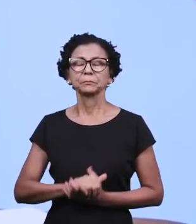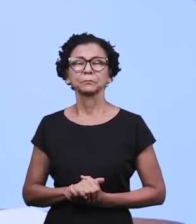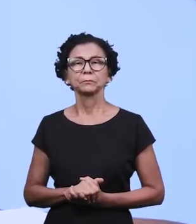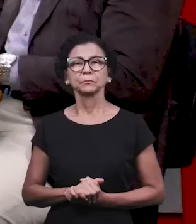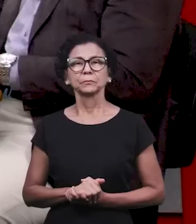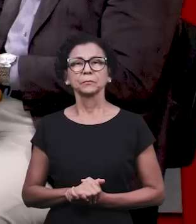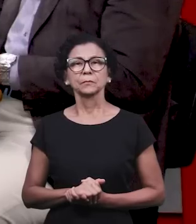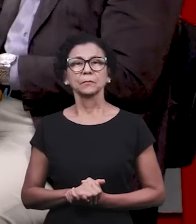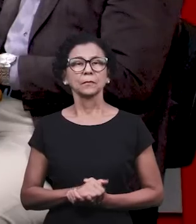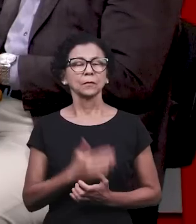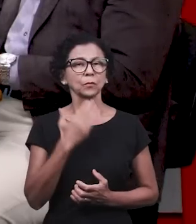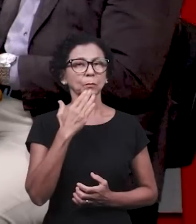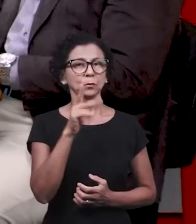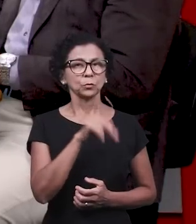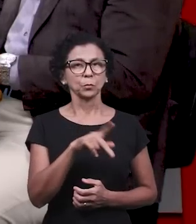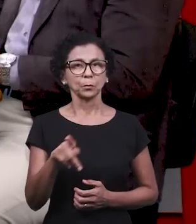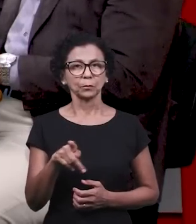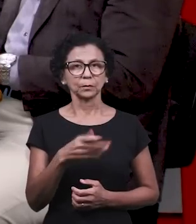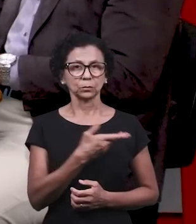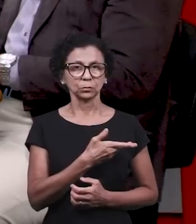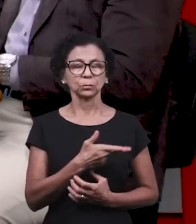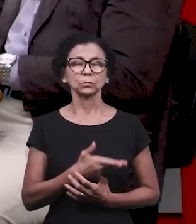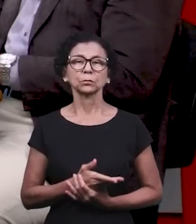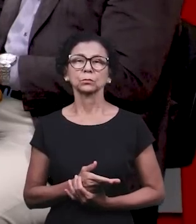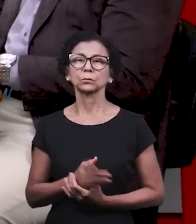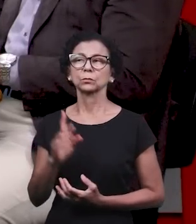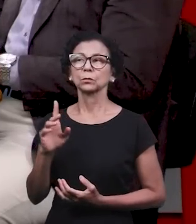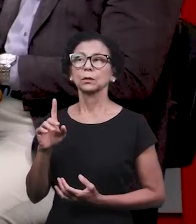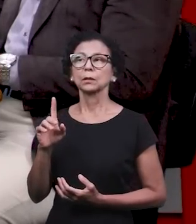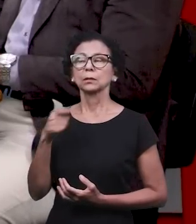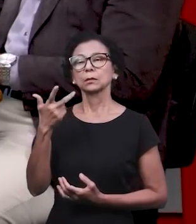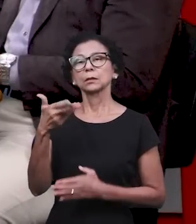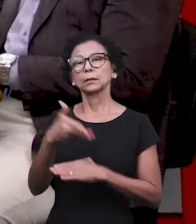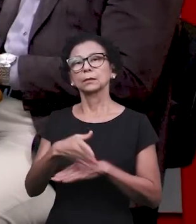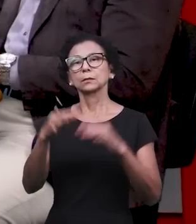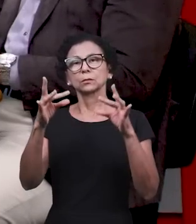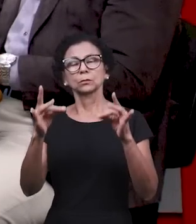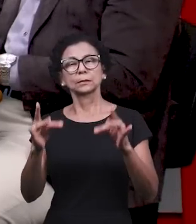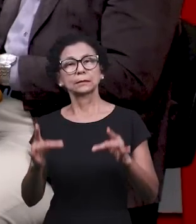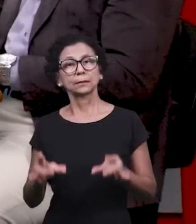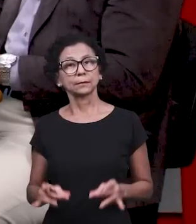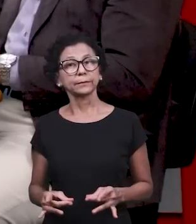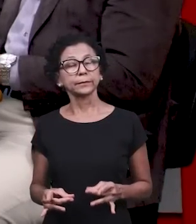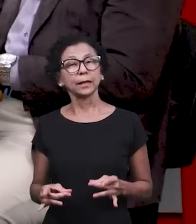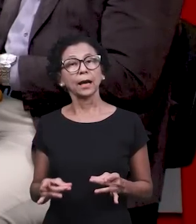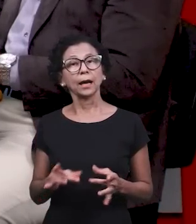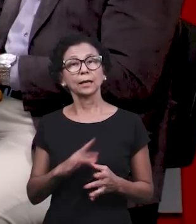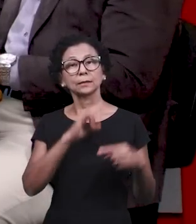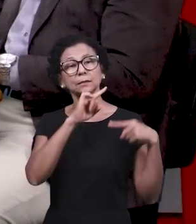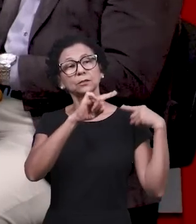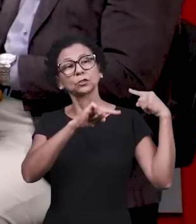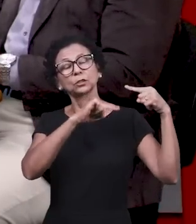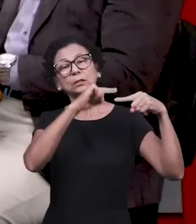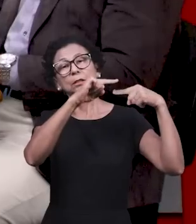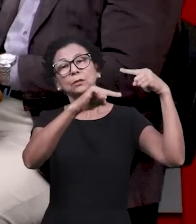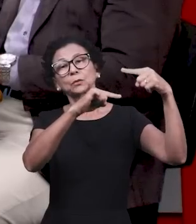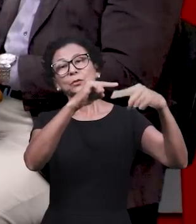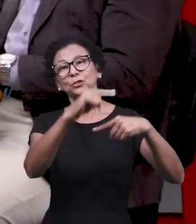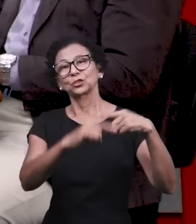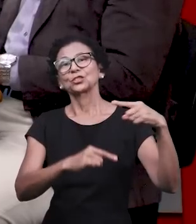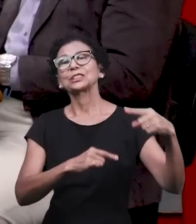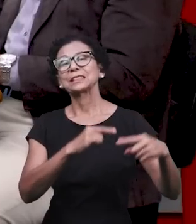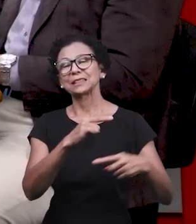a geografia e os mapas que vão mostrar, que fazem parte do nosso tema,